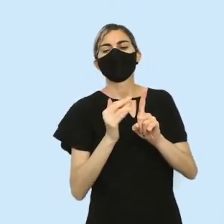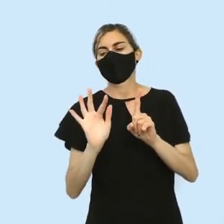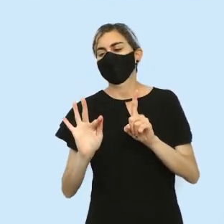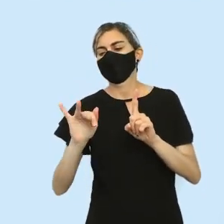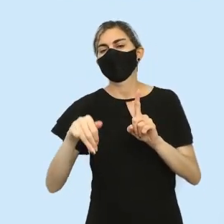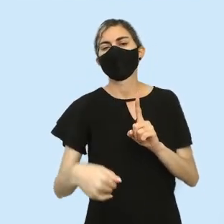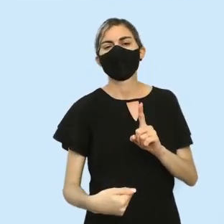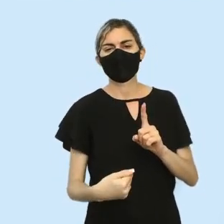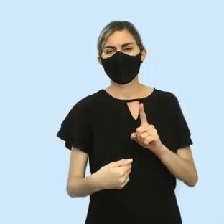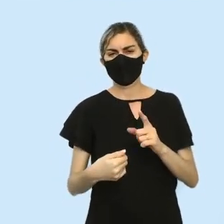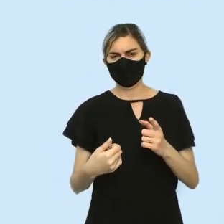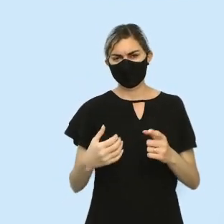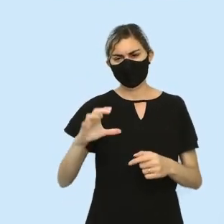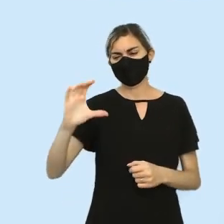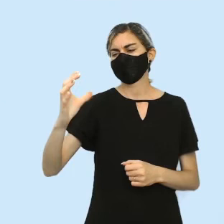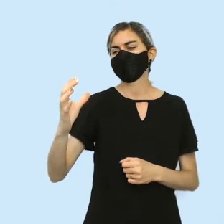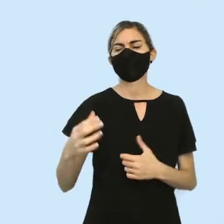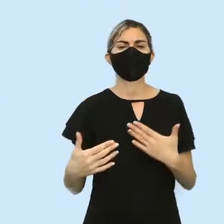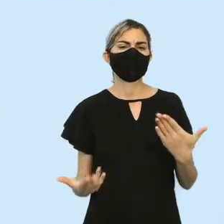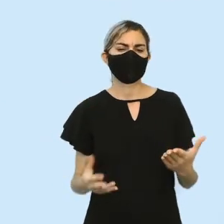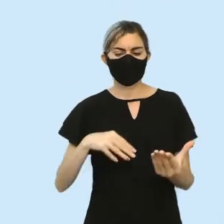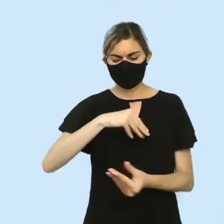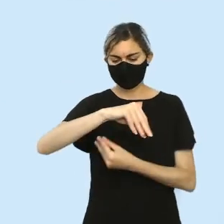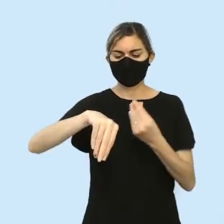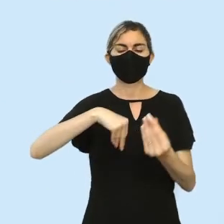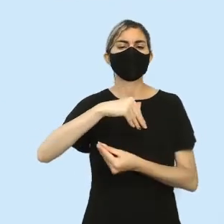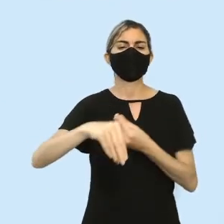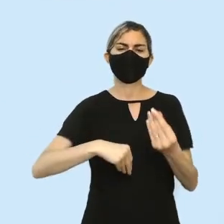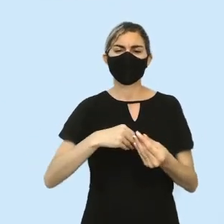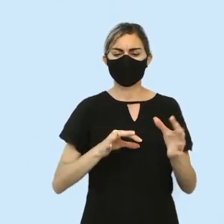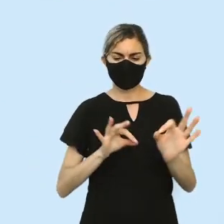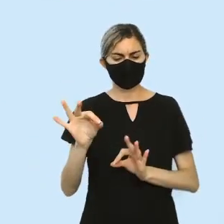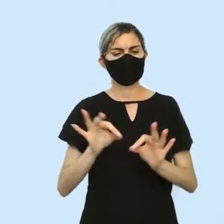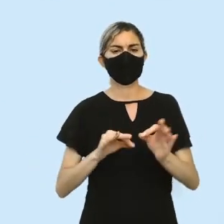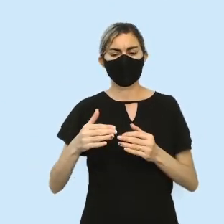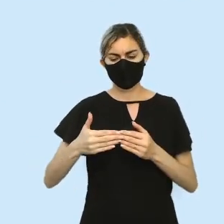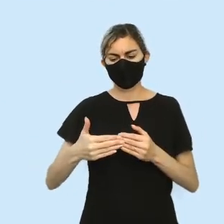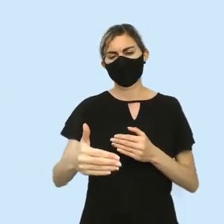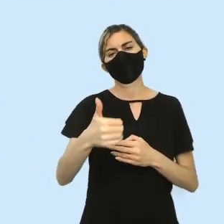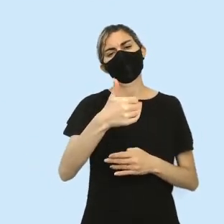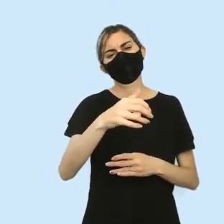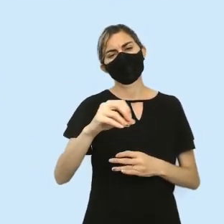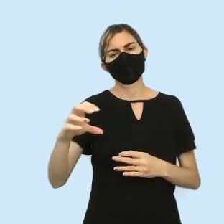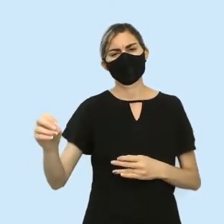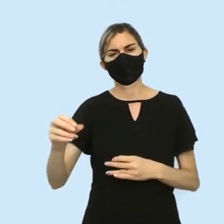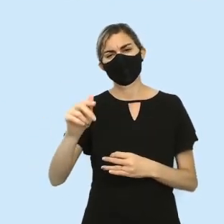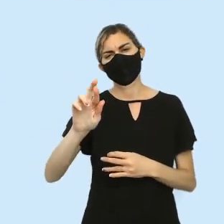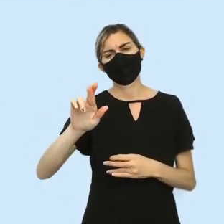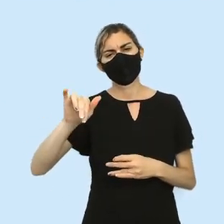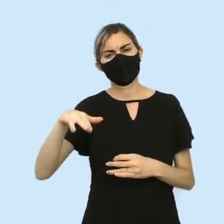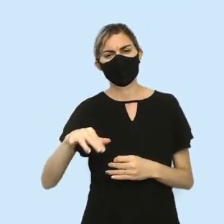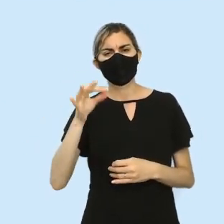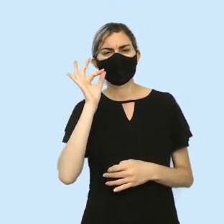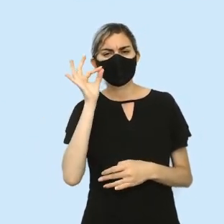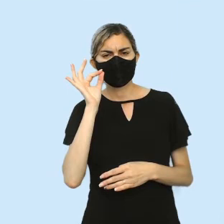em graus Celsius de uma mistura preparada a partir de 100 gramas de chá de